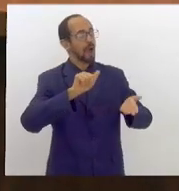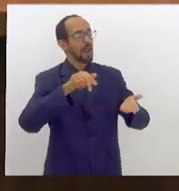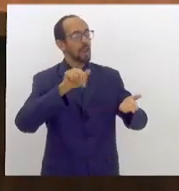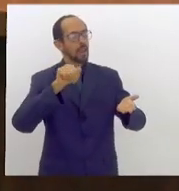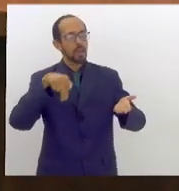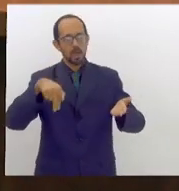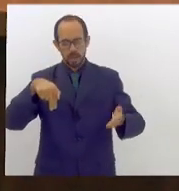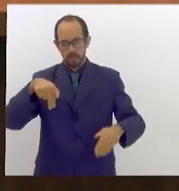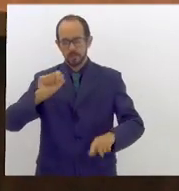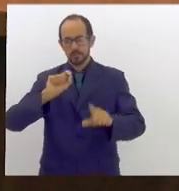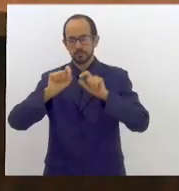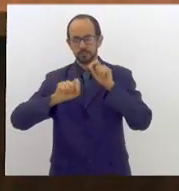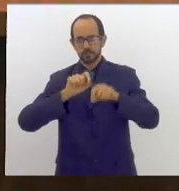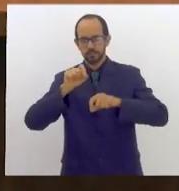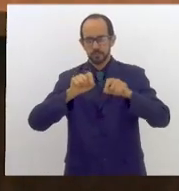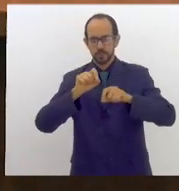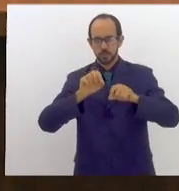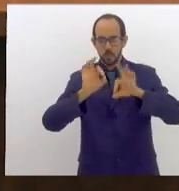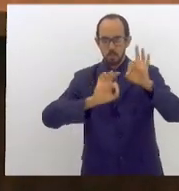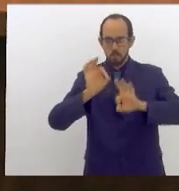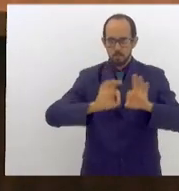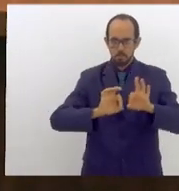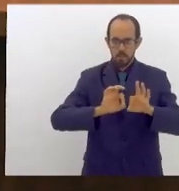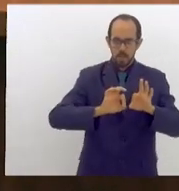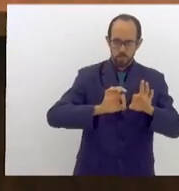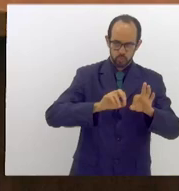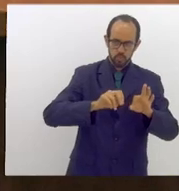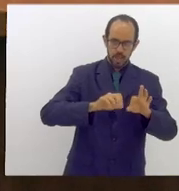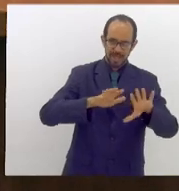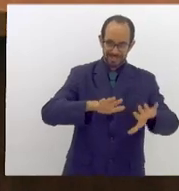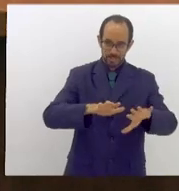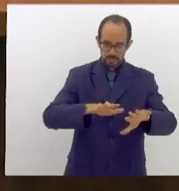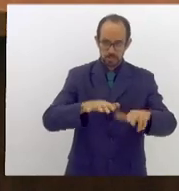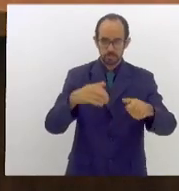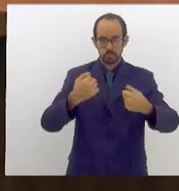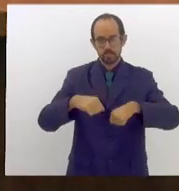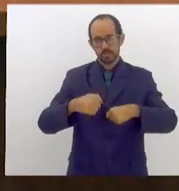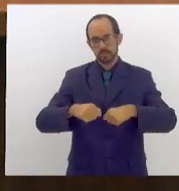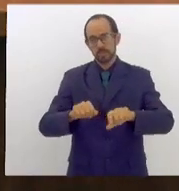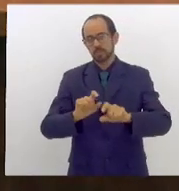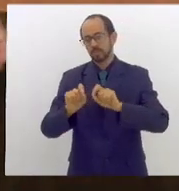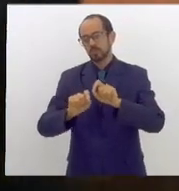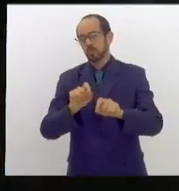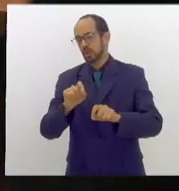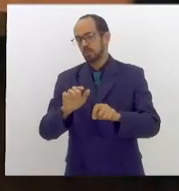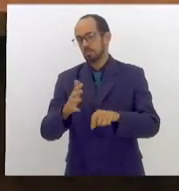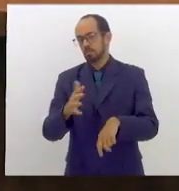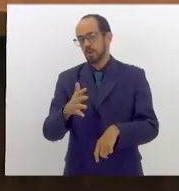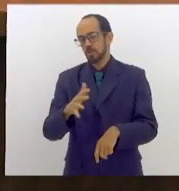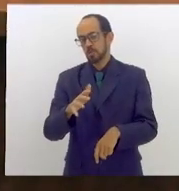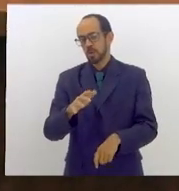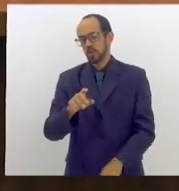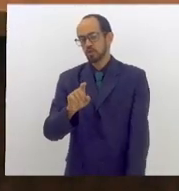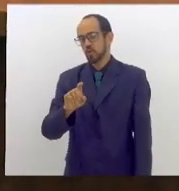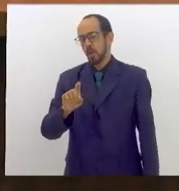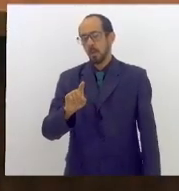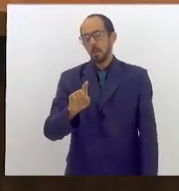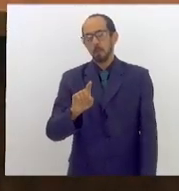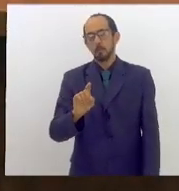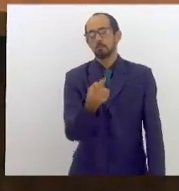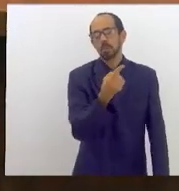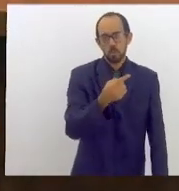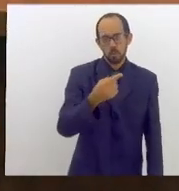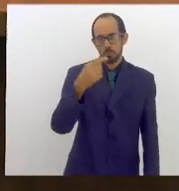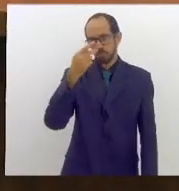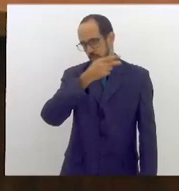que um plano como esse necessitaria de aproximadamente mil vidas